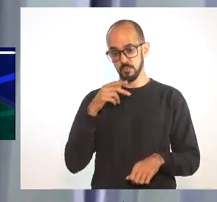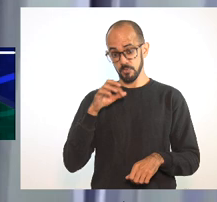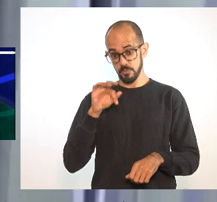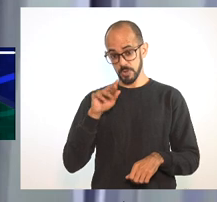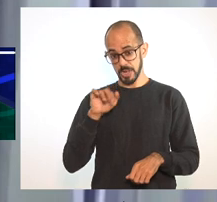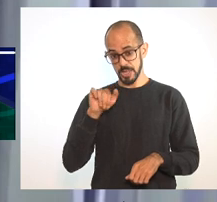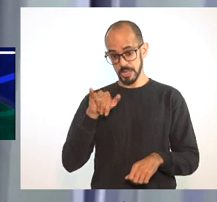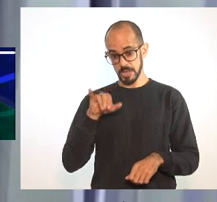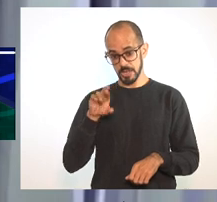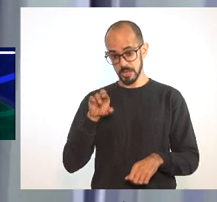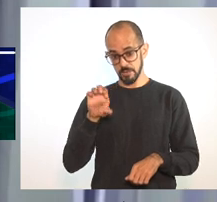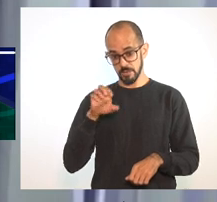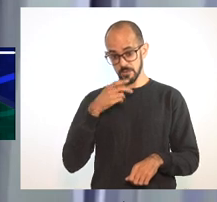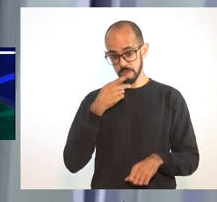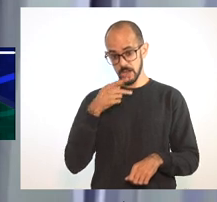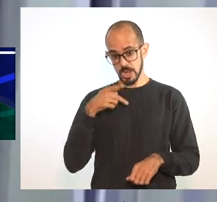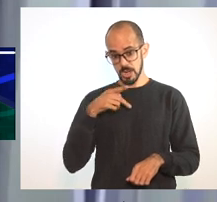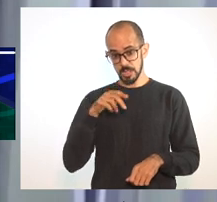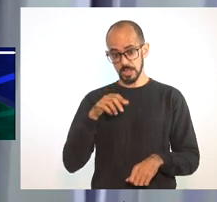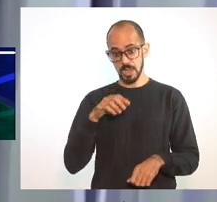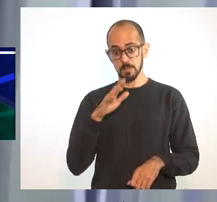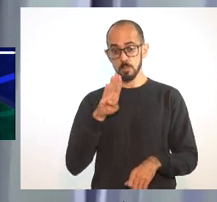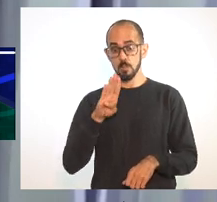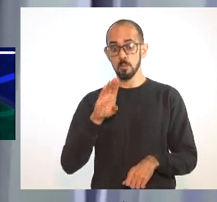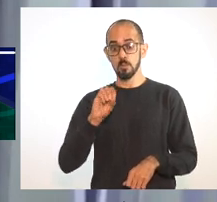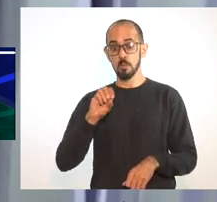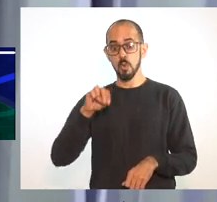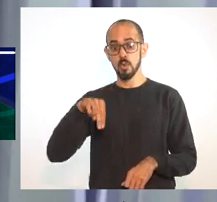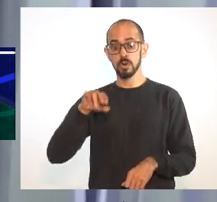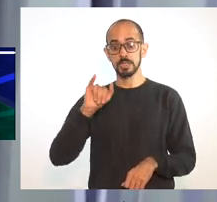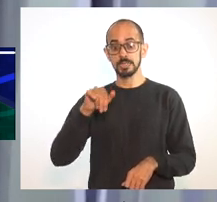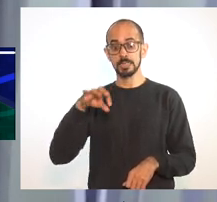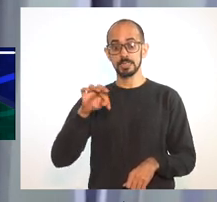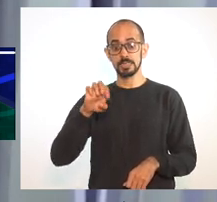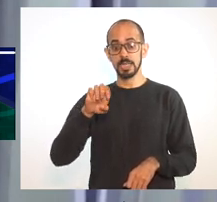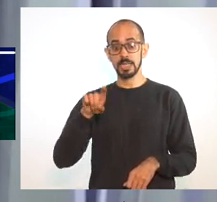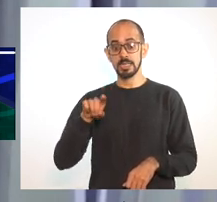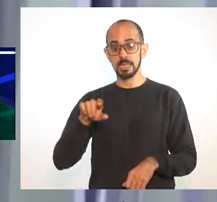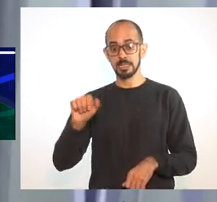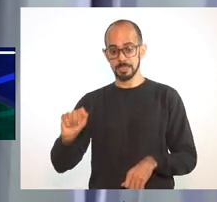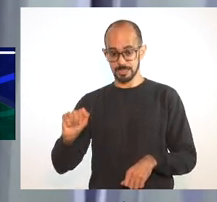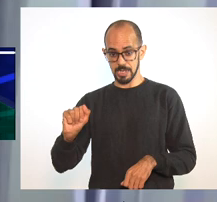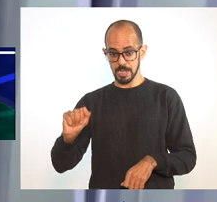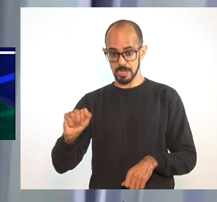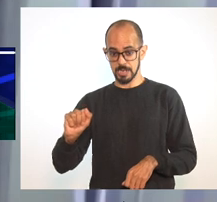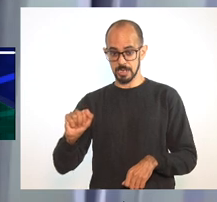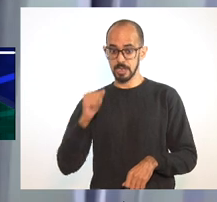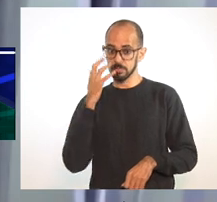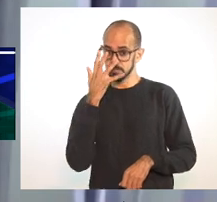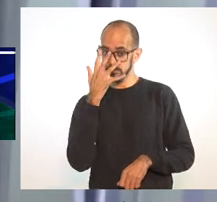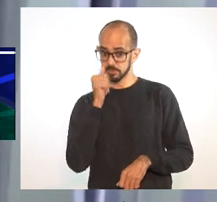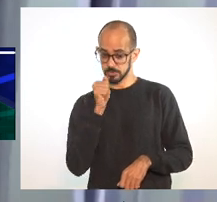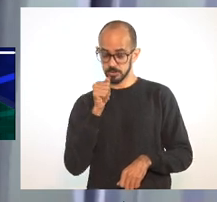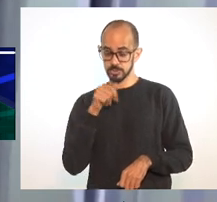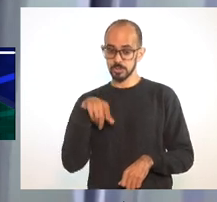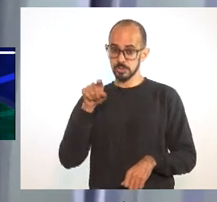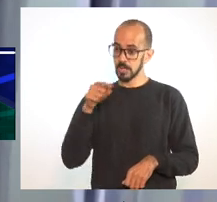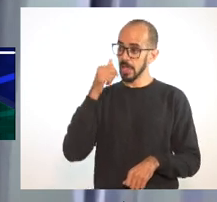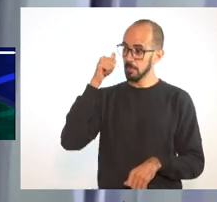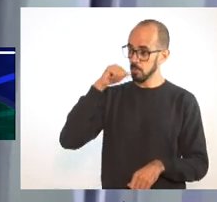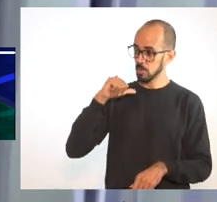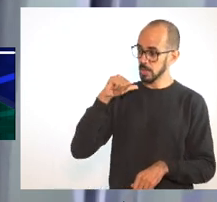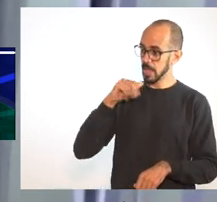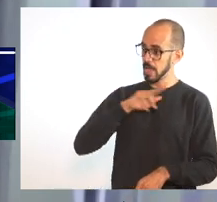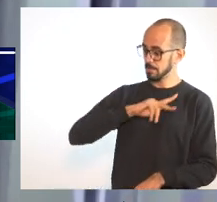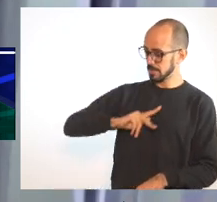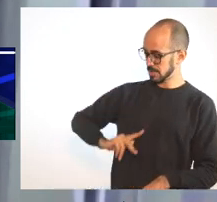da boniteza de ver a presidenta da Comissão de Defesa dos Direitos das Mulheres, presidindo uma sessão do Parlamento, a ordem do dia